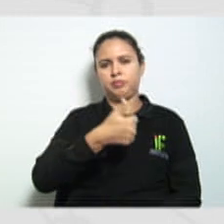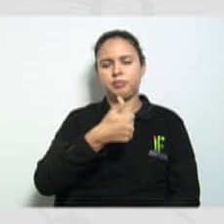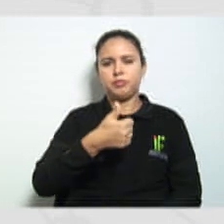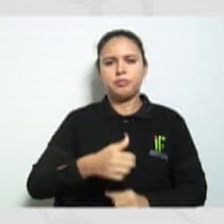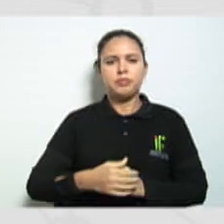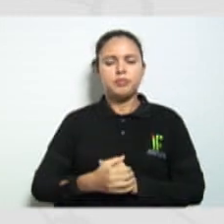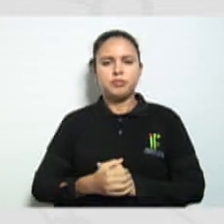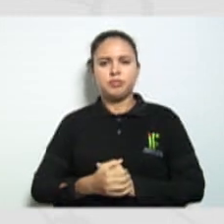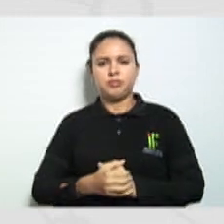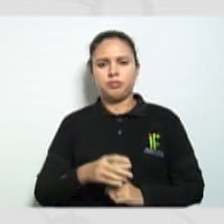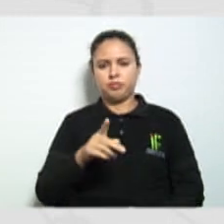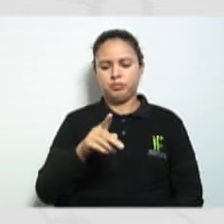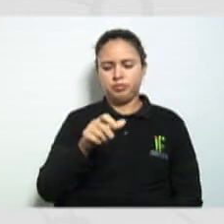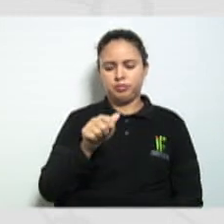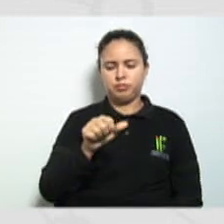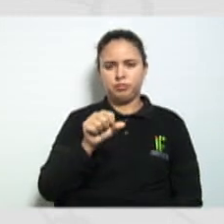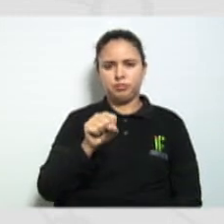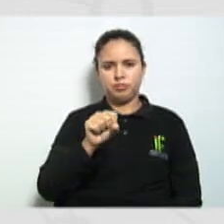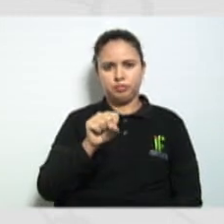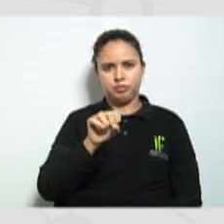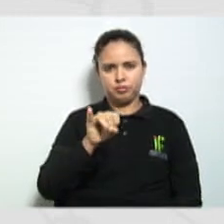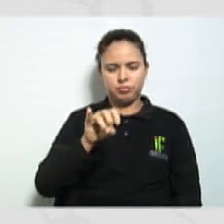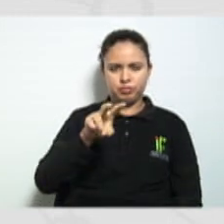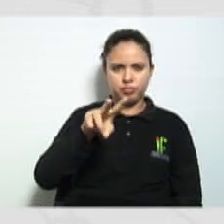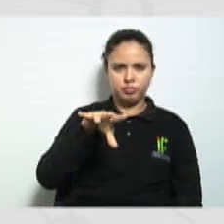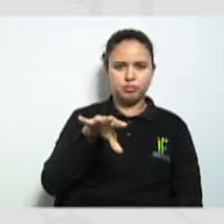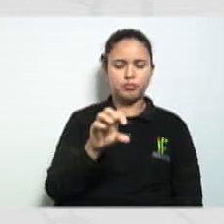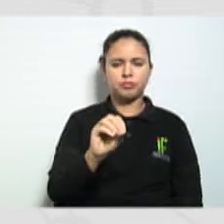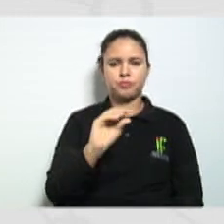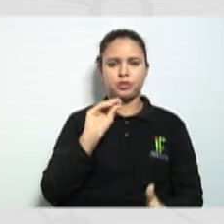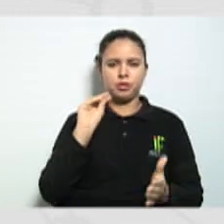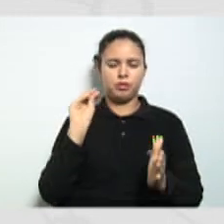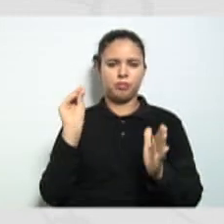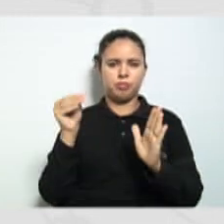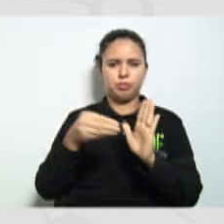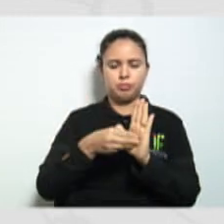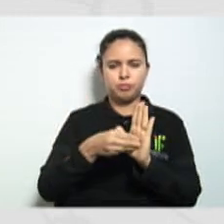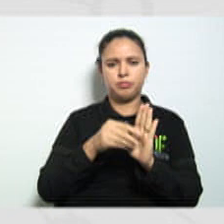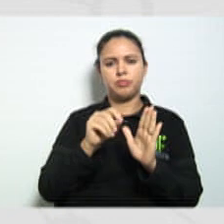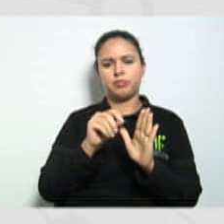então passivo. Então no passivo ficam as